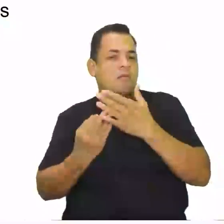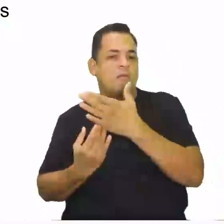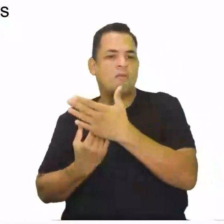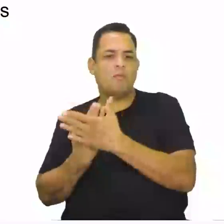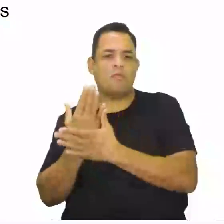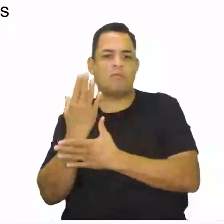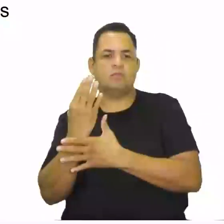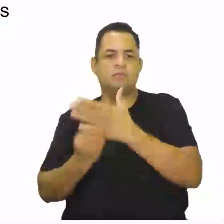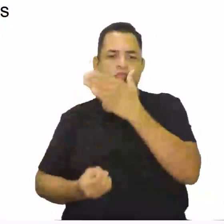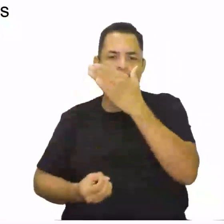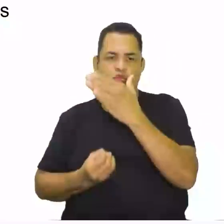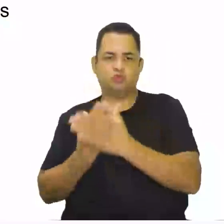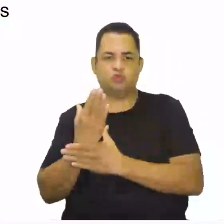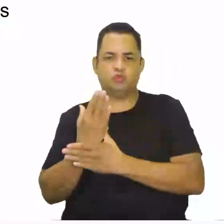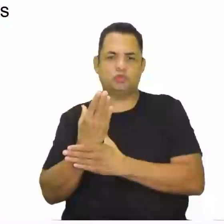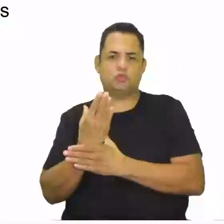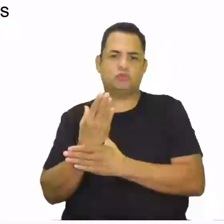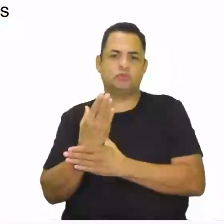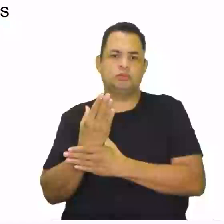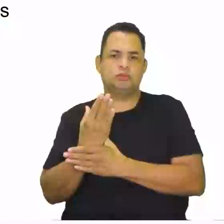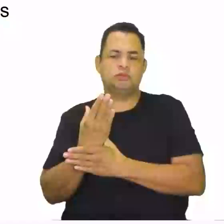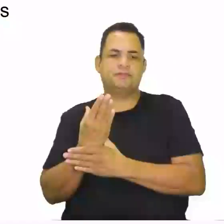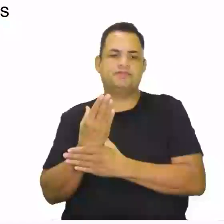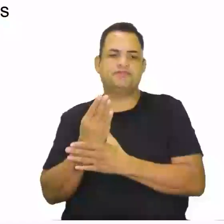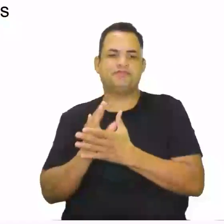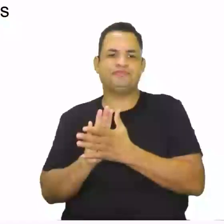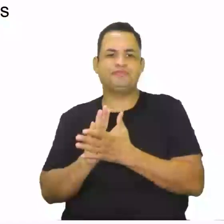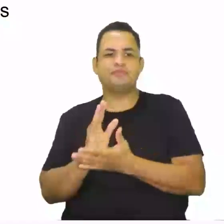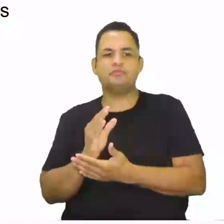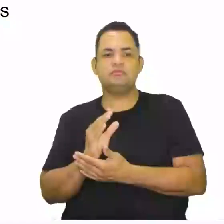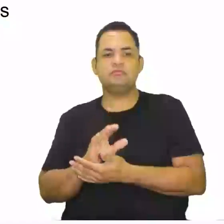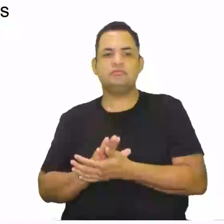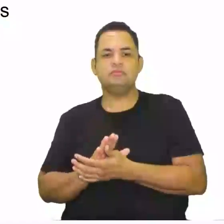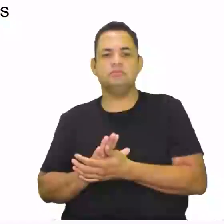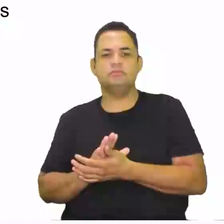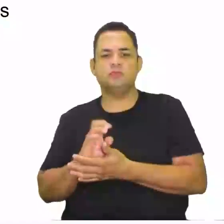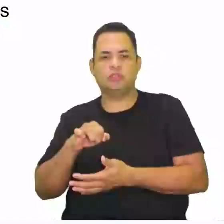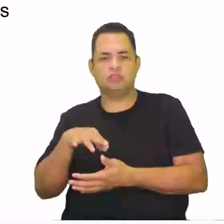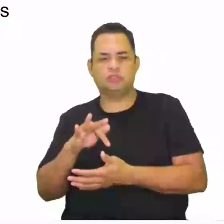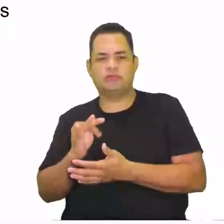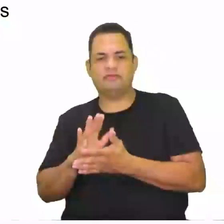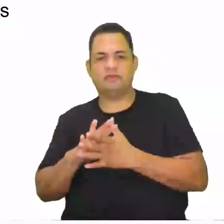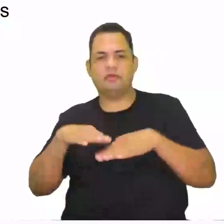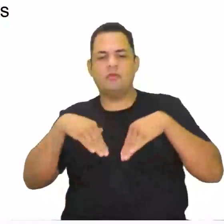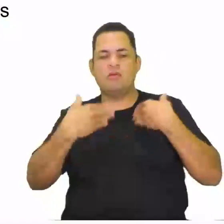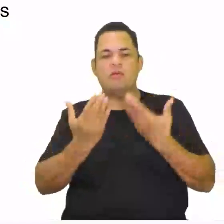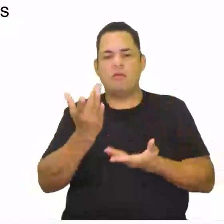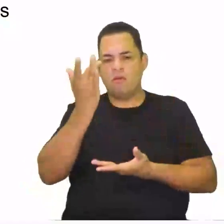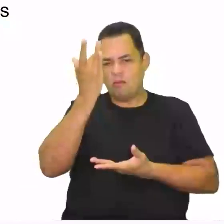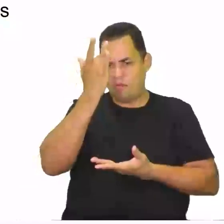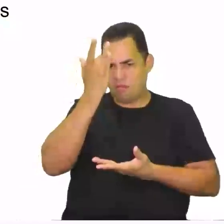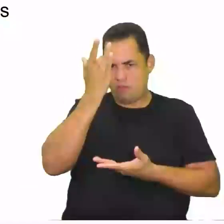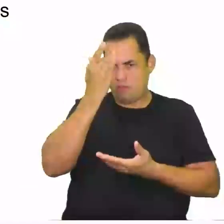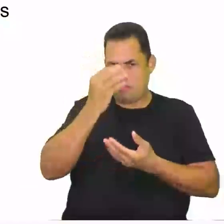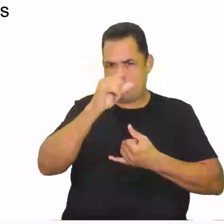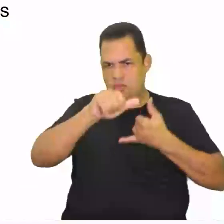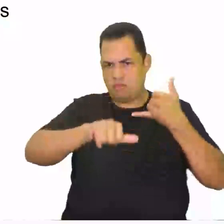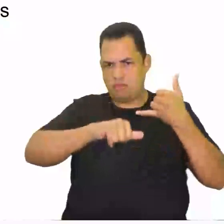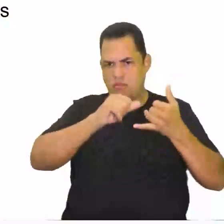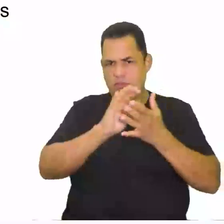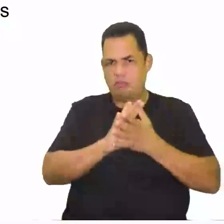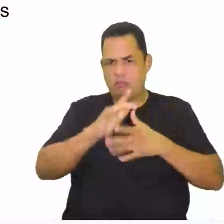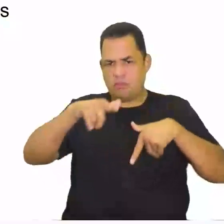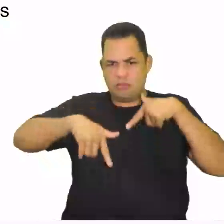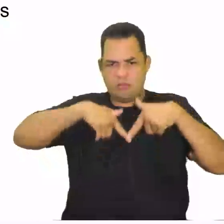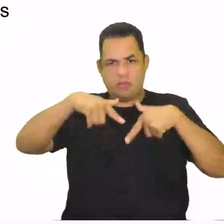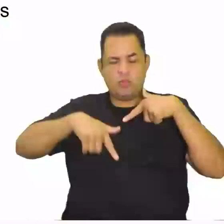gases derivados do enxofre? B. Qual a equação da reação que produz o